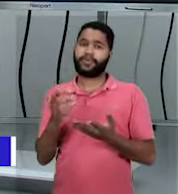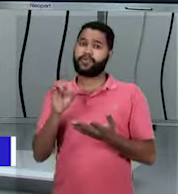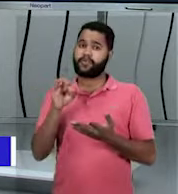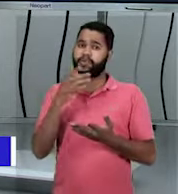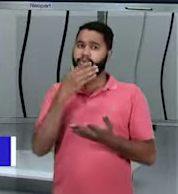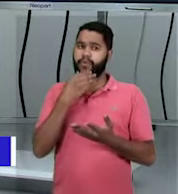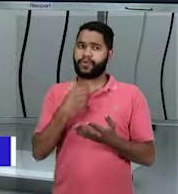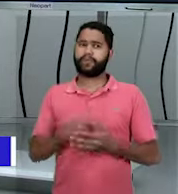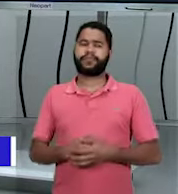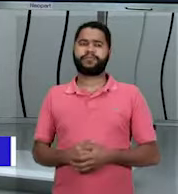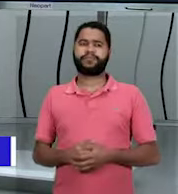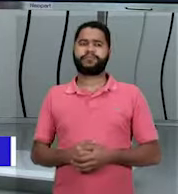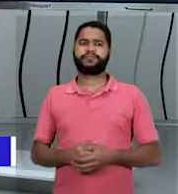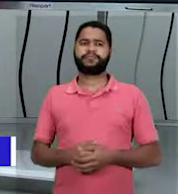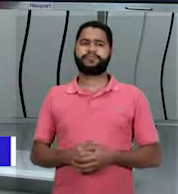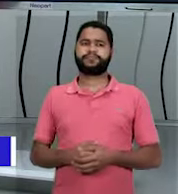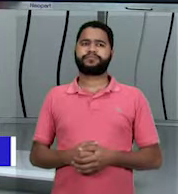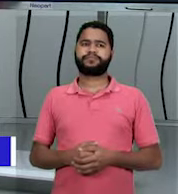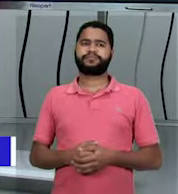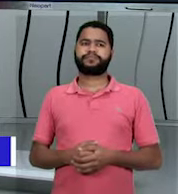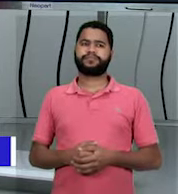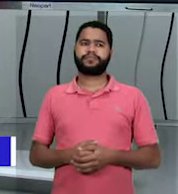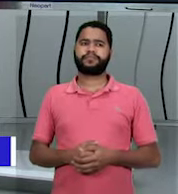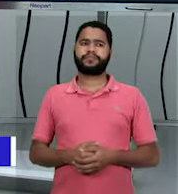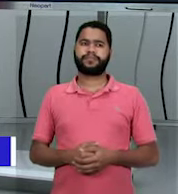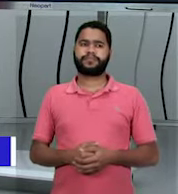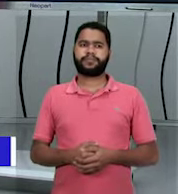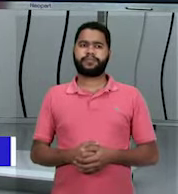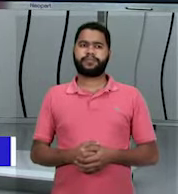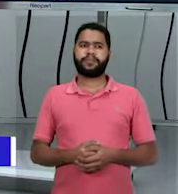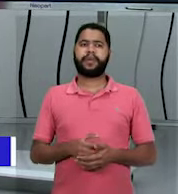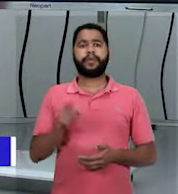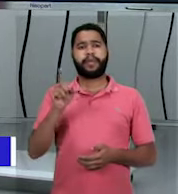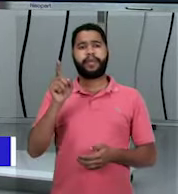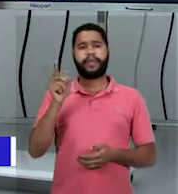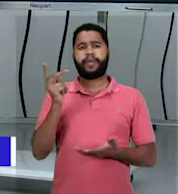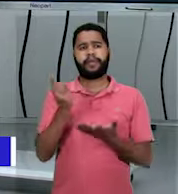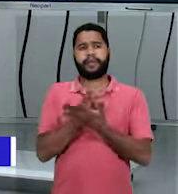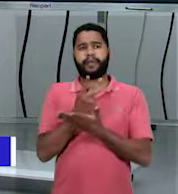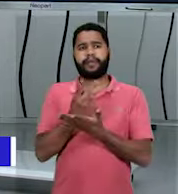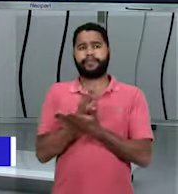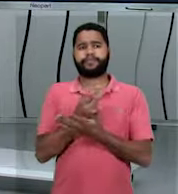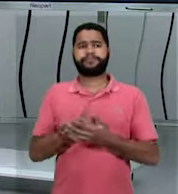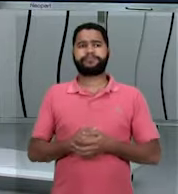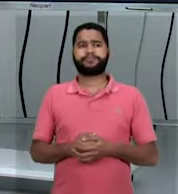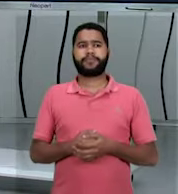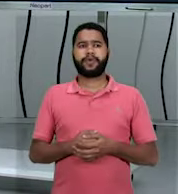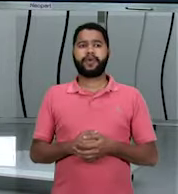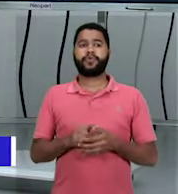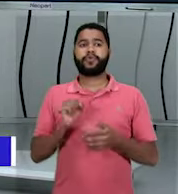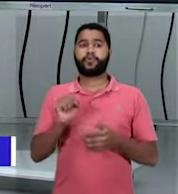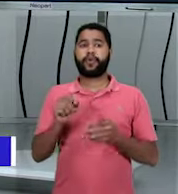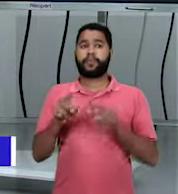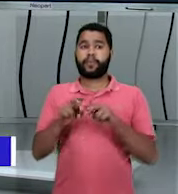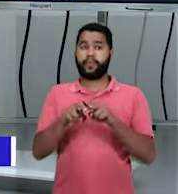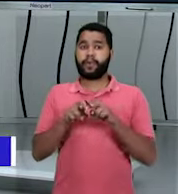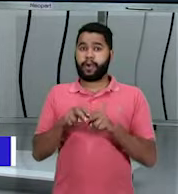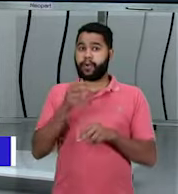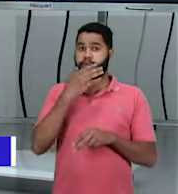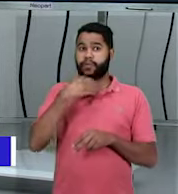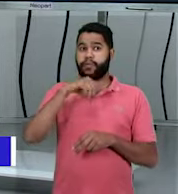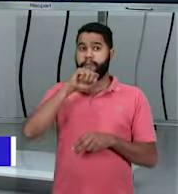recessiva. Nesse caso aqui, então, essa daqui está errada. Só pode ser dada a partir do